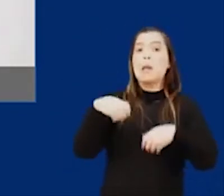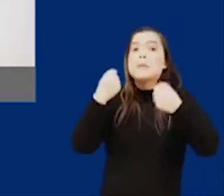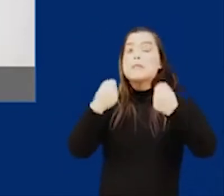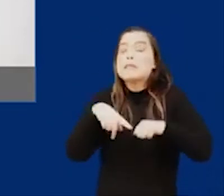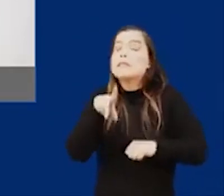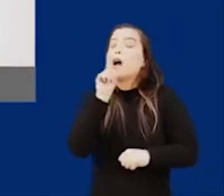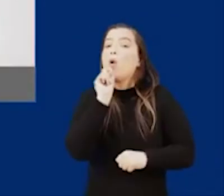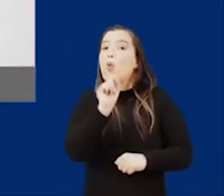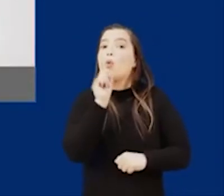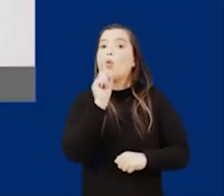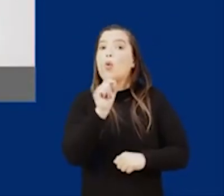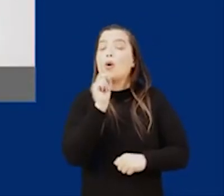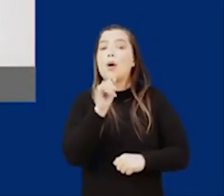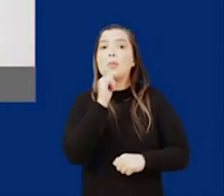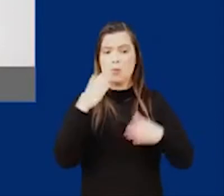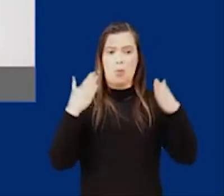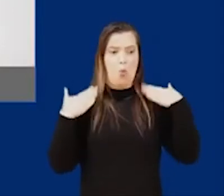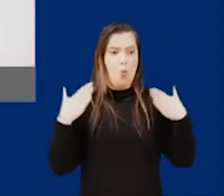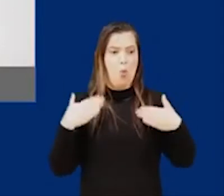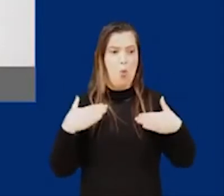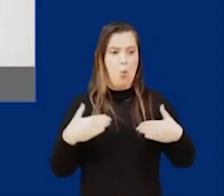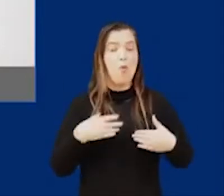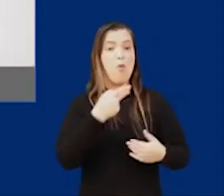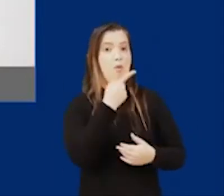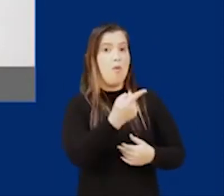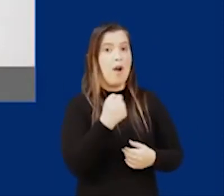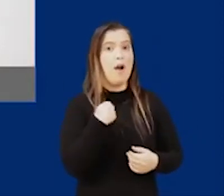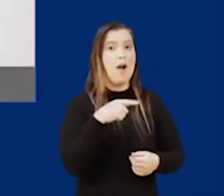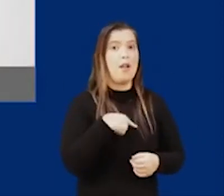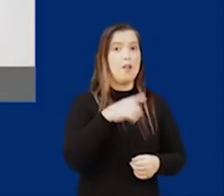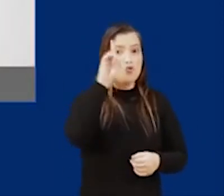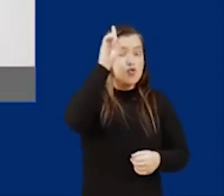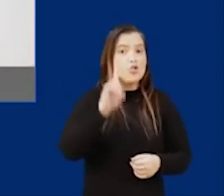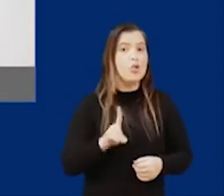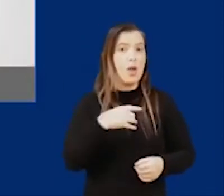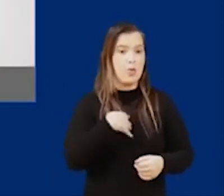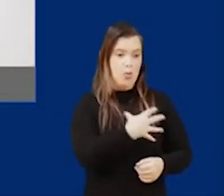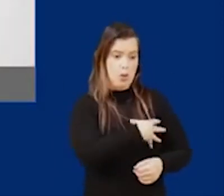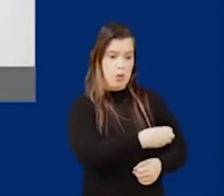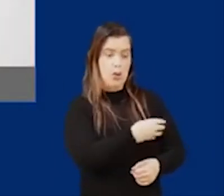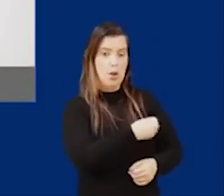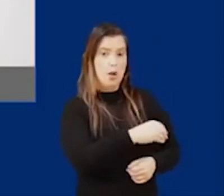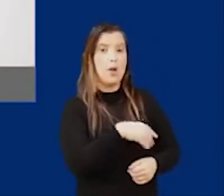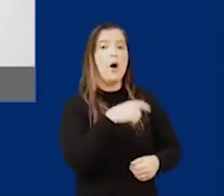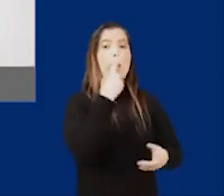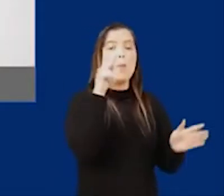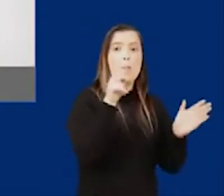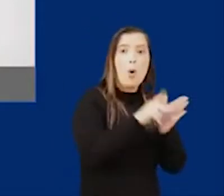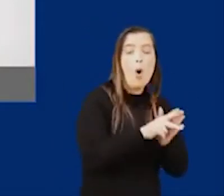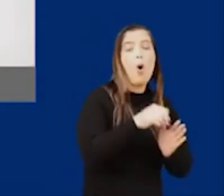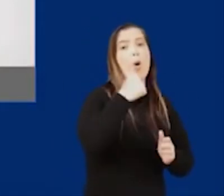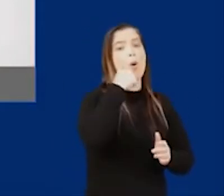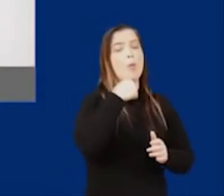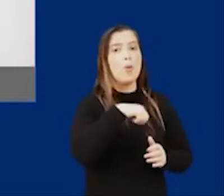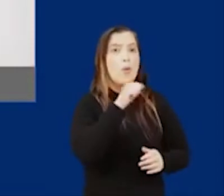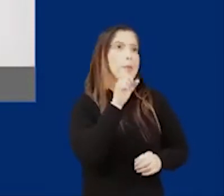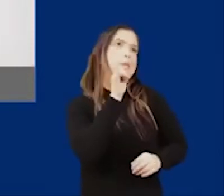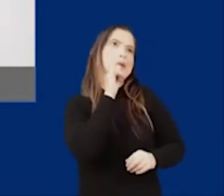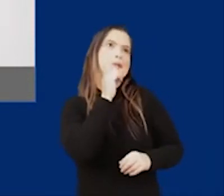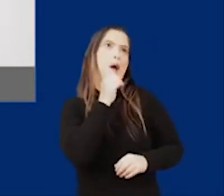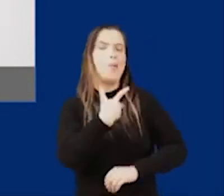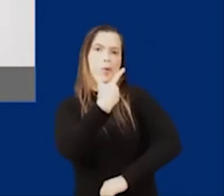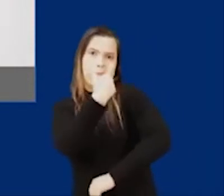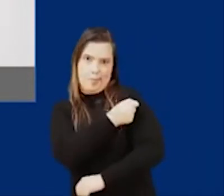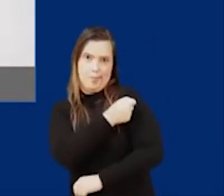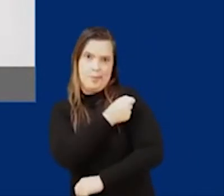que a fisiologia diz e o que garante esse leite materno. Então, frisar que se o leite materno fosse uma vacina, seria